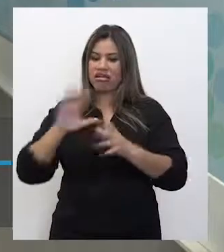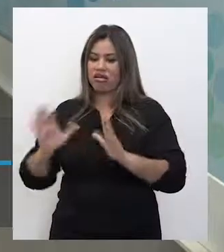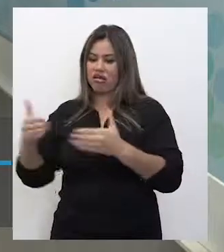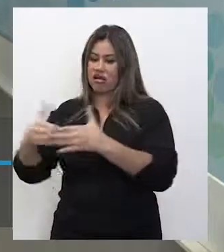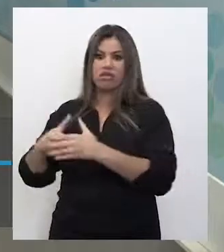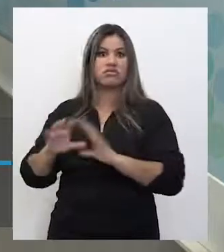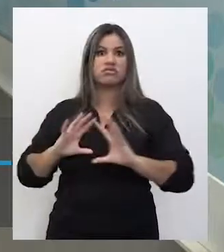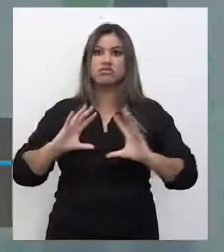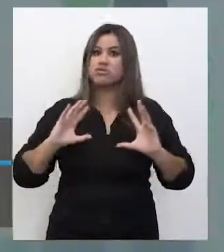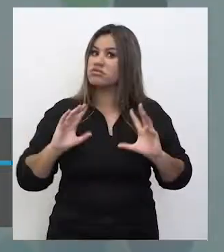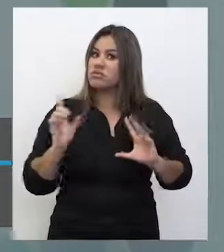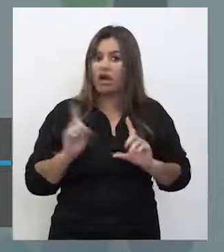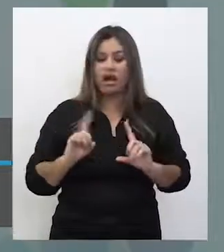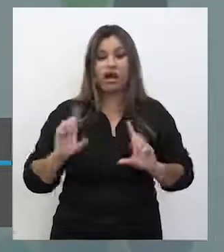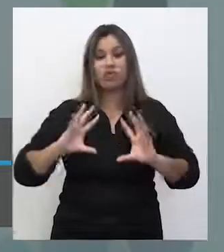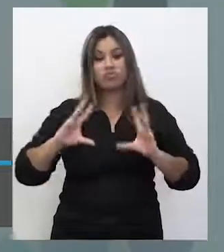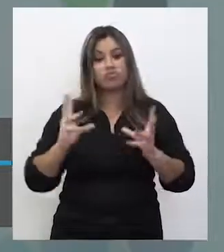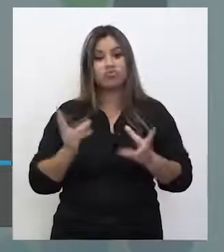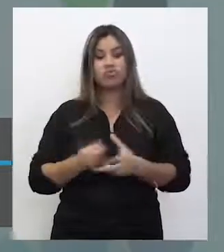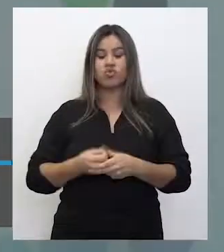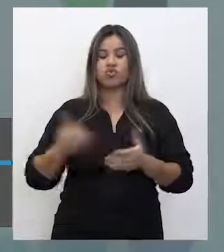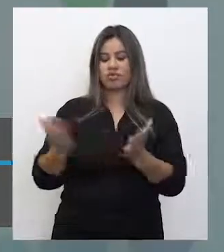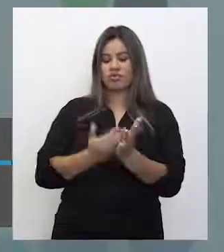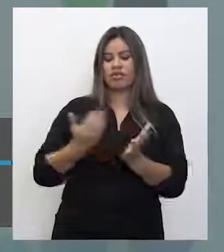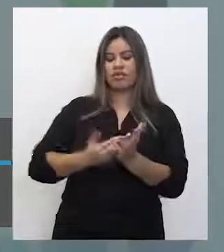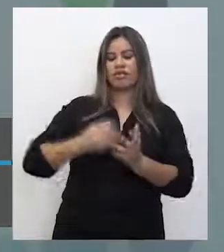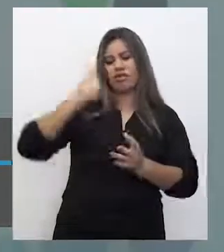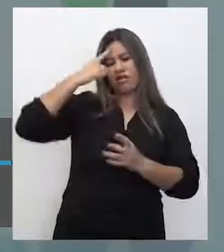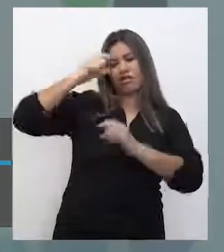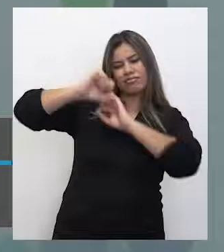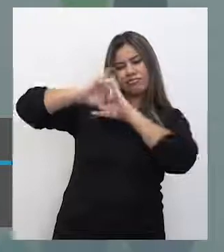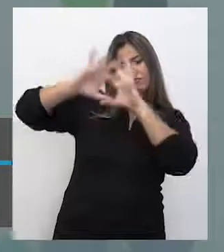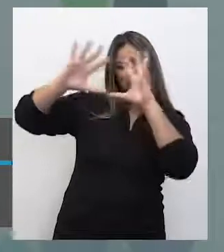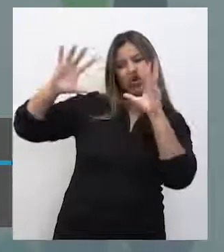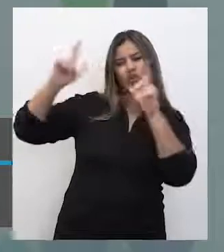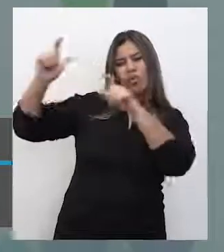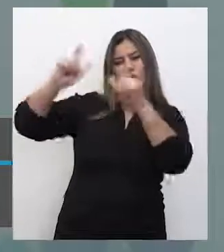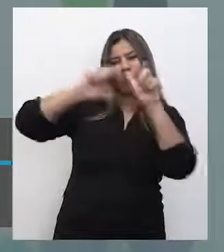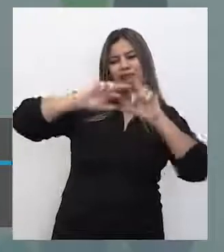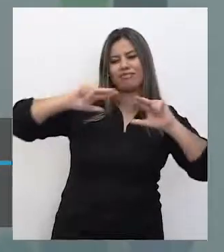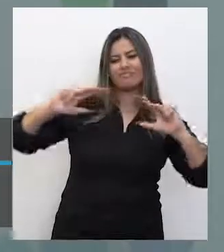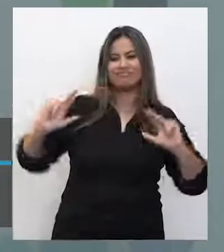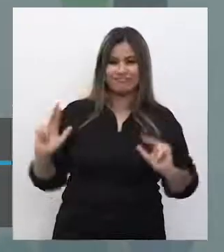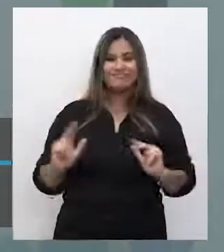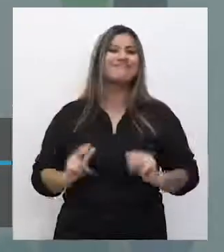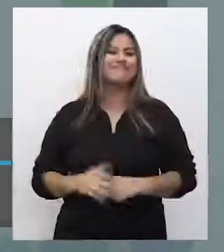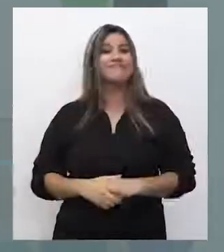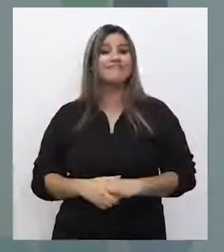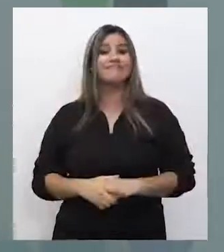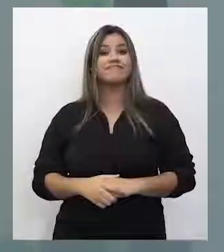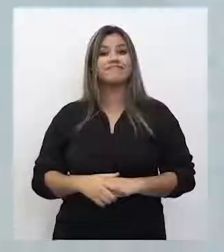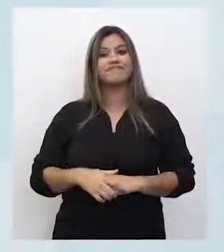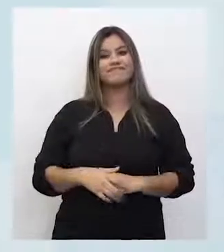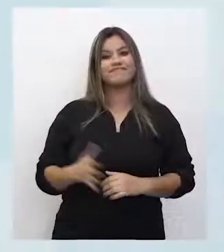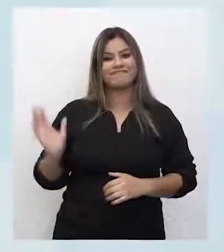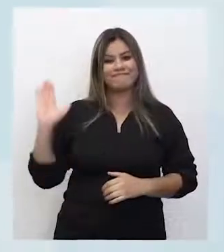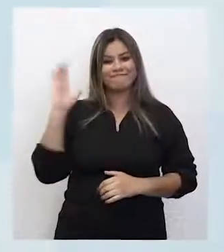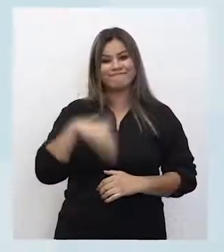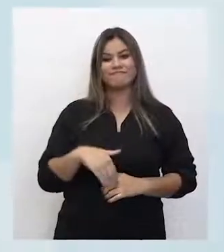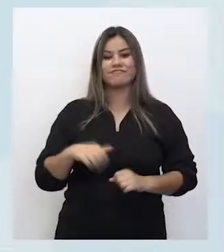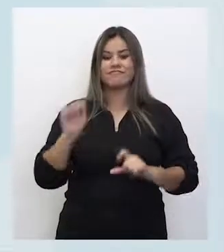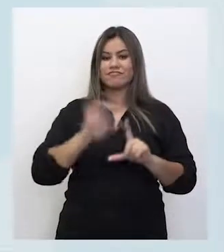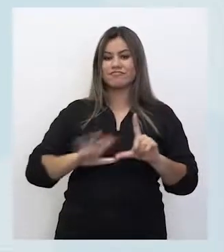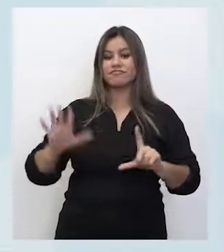É isso. Quando a gente lê um livro, então a gente viaja para vários outros mundos, então, não é? Olha só, bora lá, o papo tá